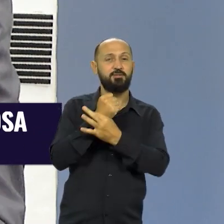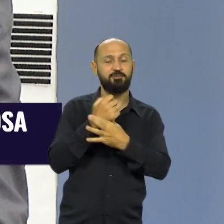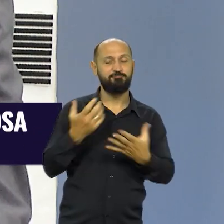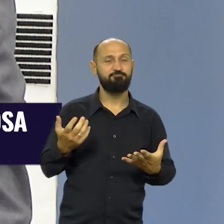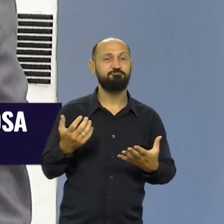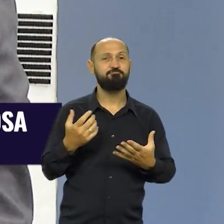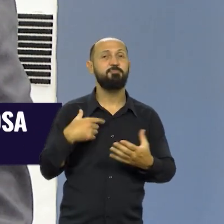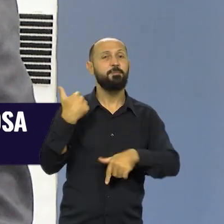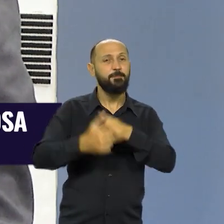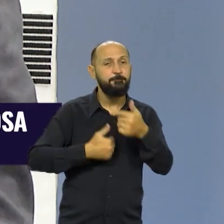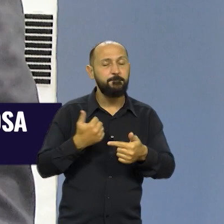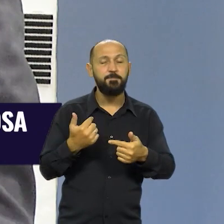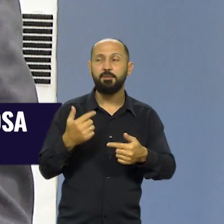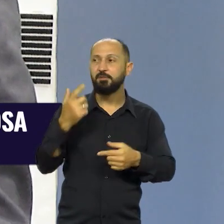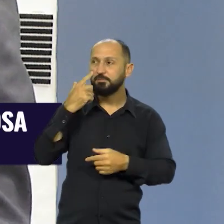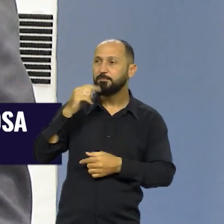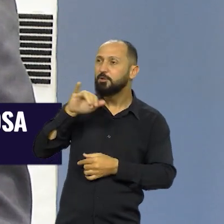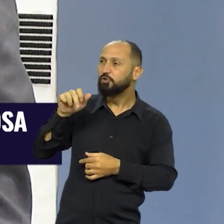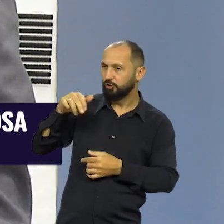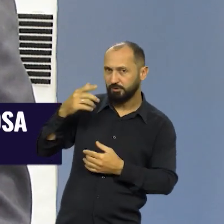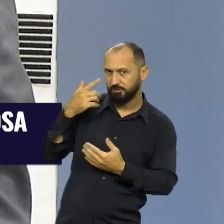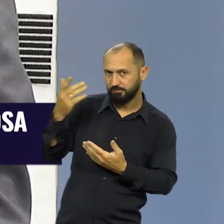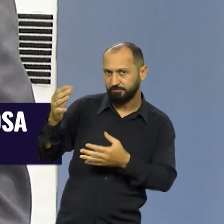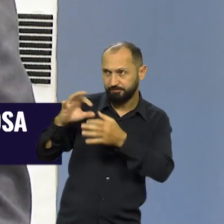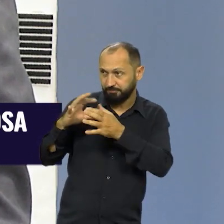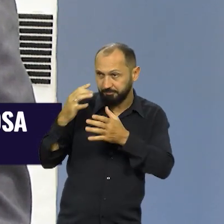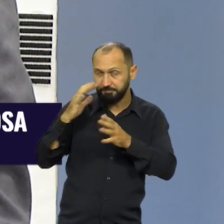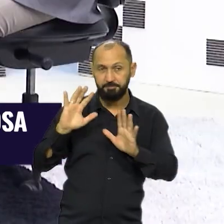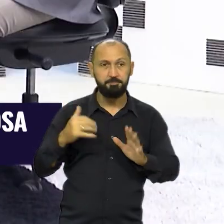a garantia e também trabalhar, Janaína, me